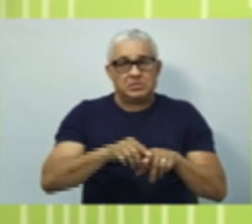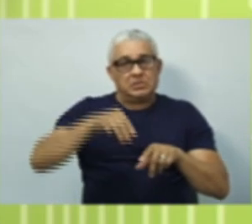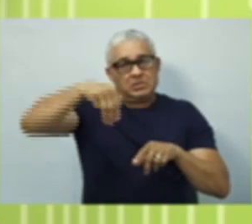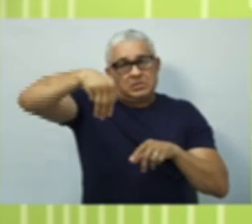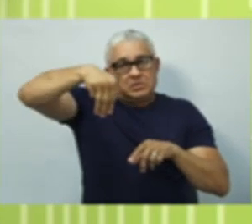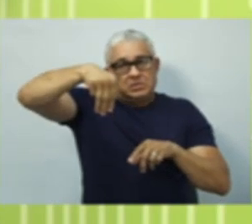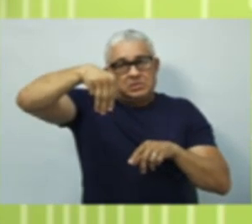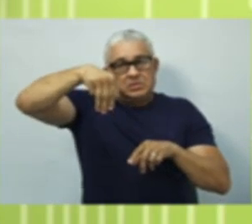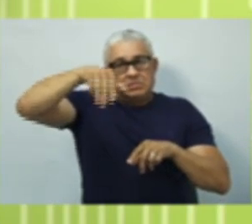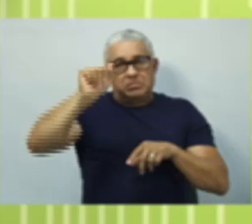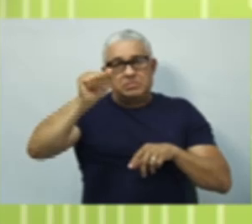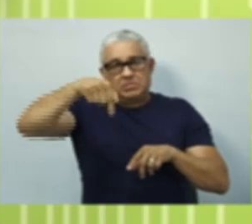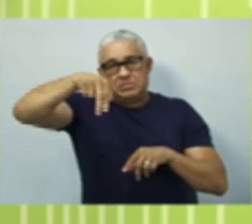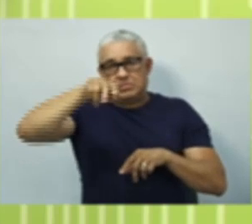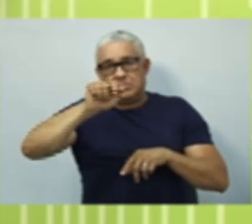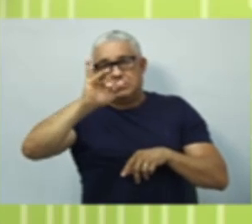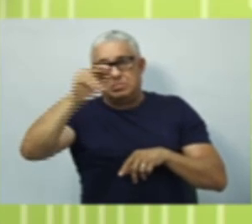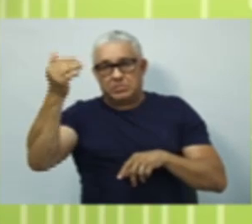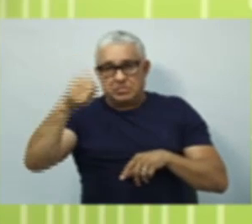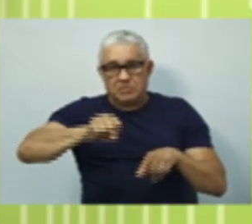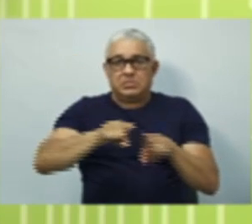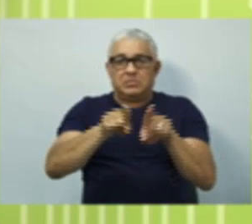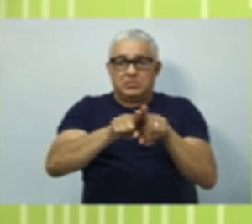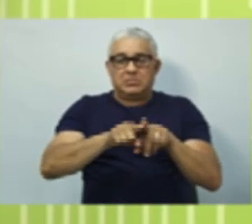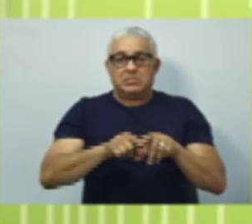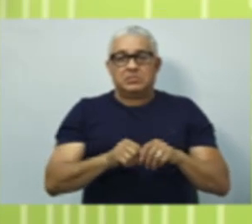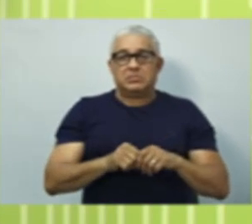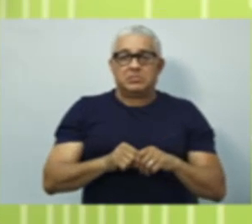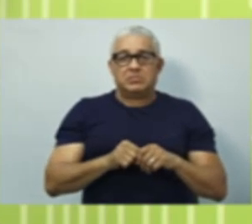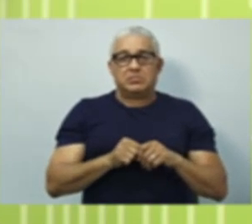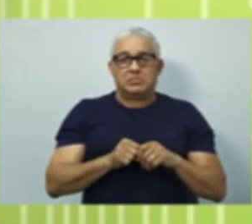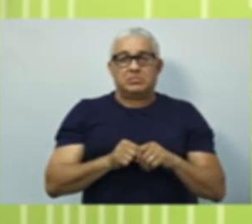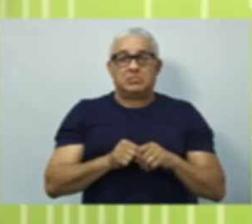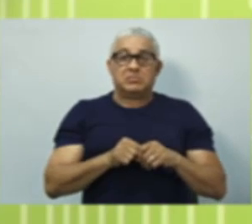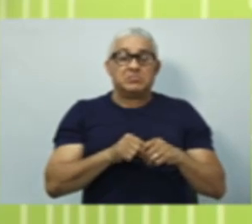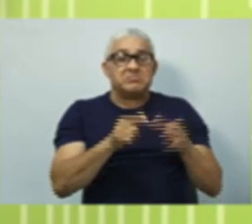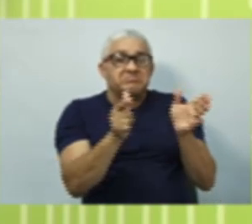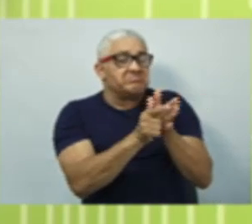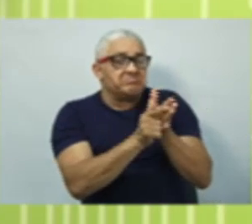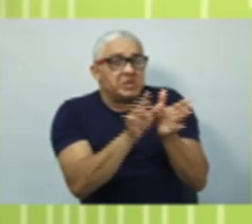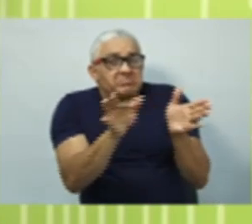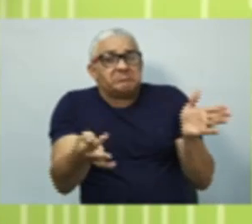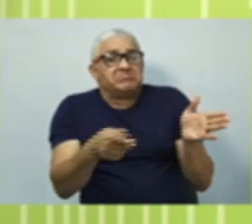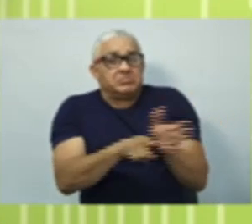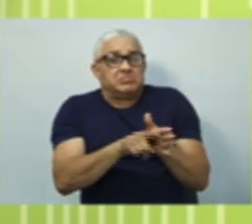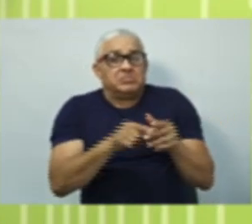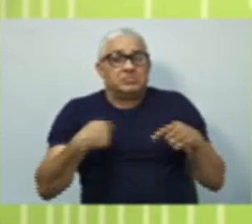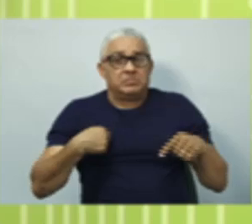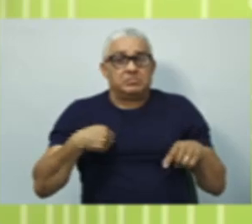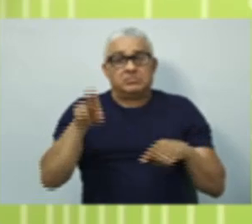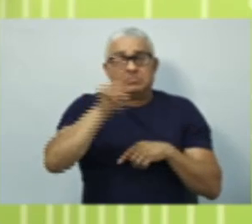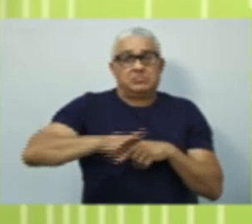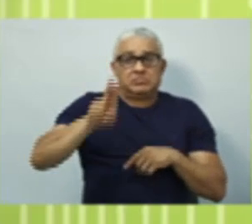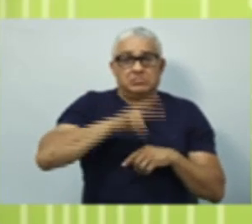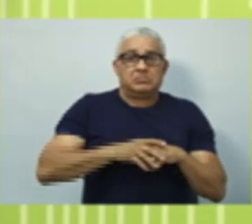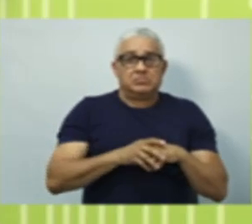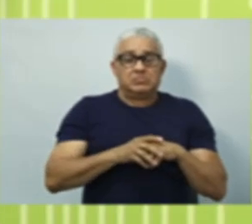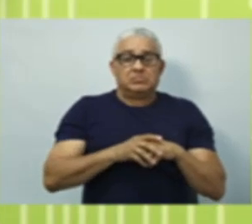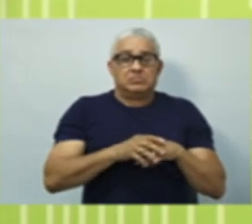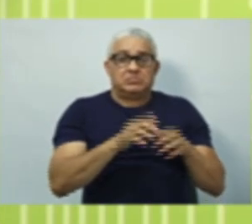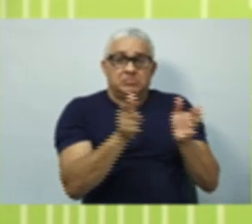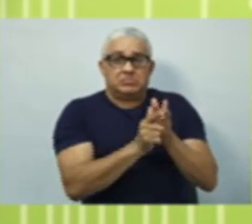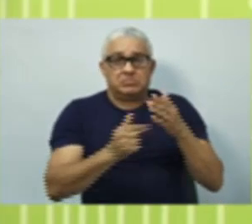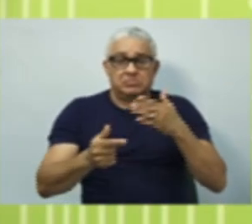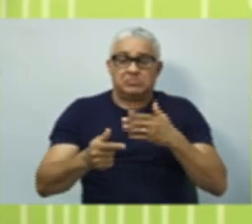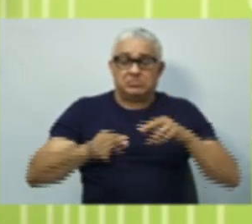de equipamentos que eu preciso, até aquela questão de um papel que eu utilizo, material de escritório, todas as questões